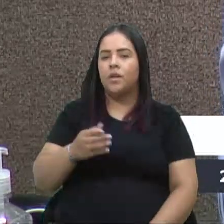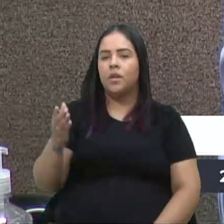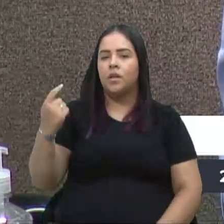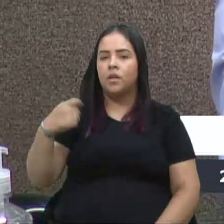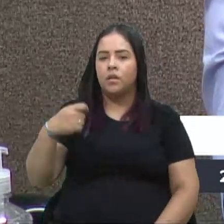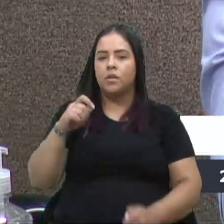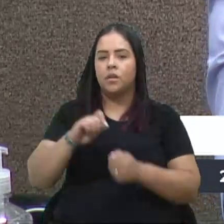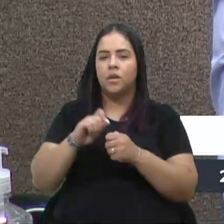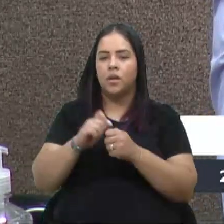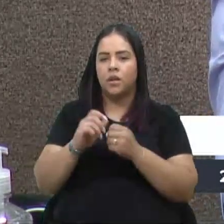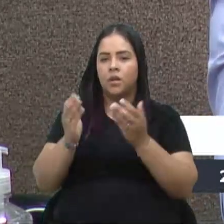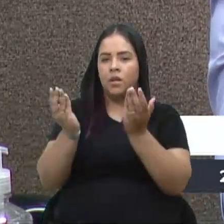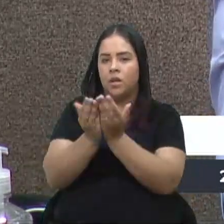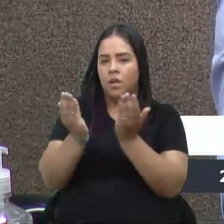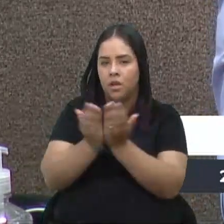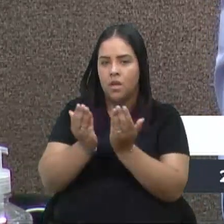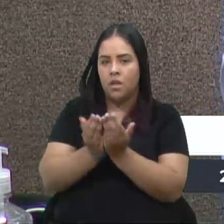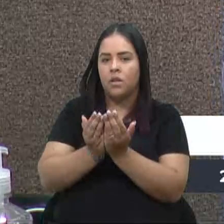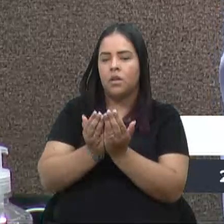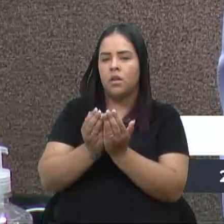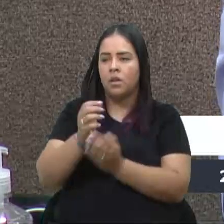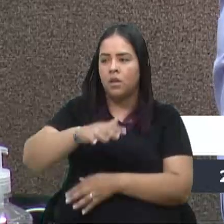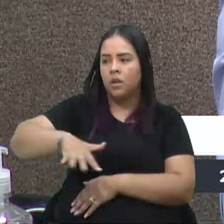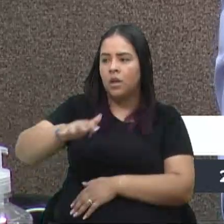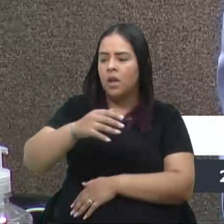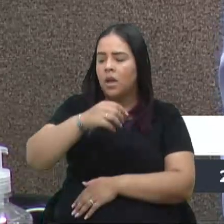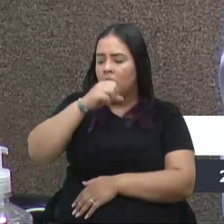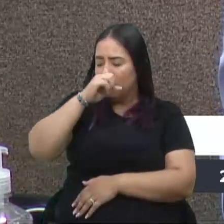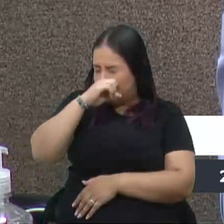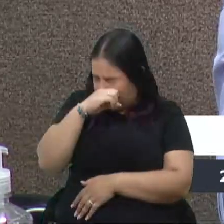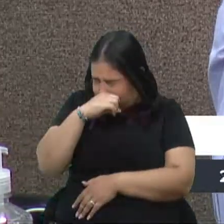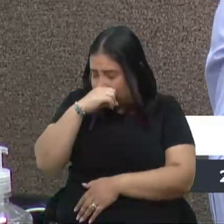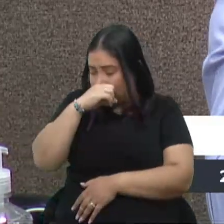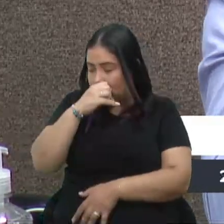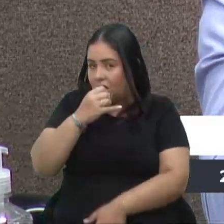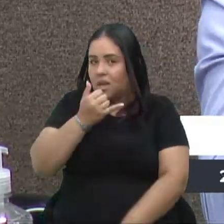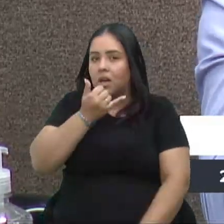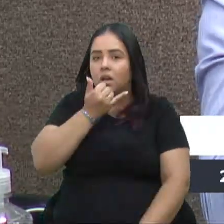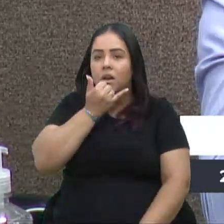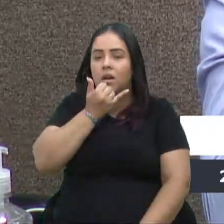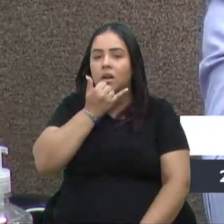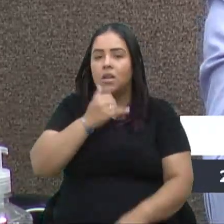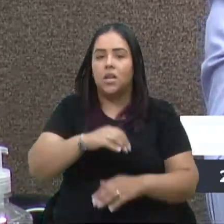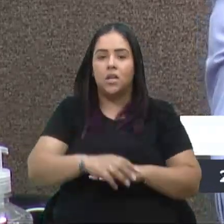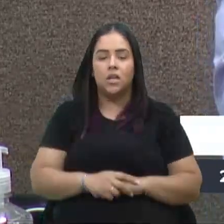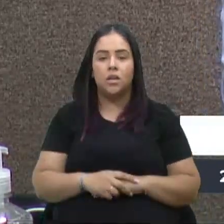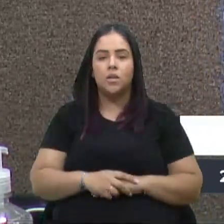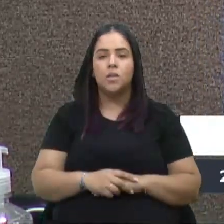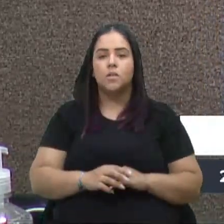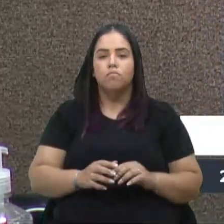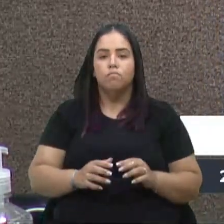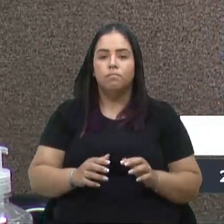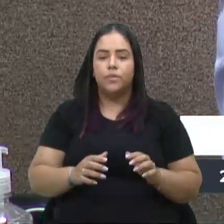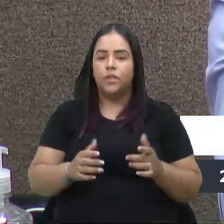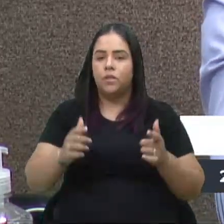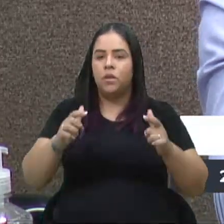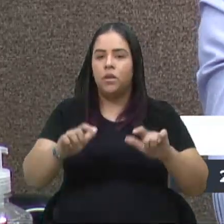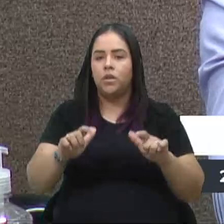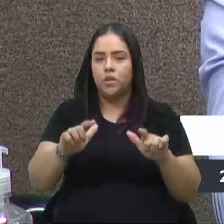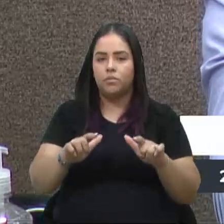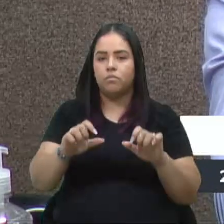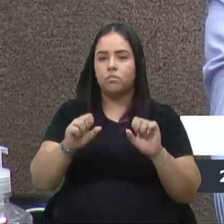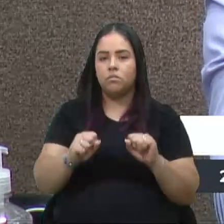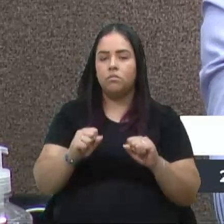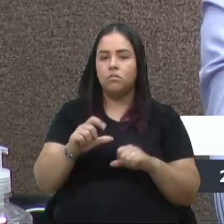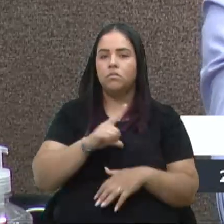um estudo geográfico da região mais aprofundado aonde é que pode ter um veio de água mais forte aonde